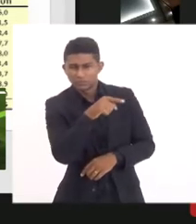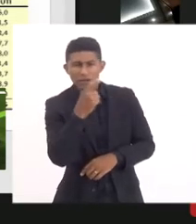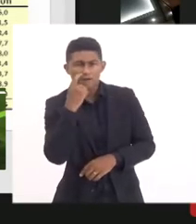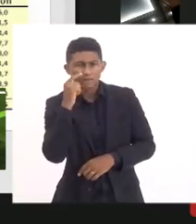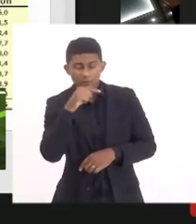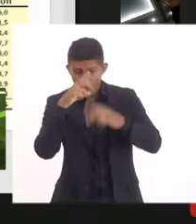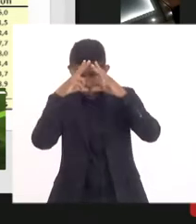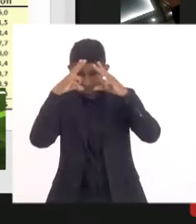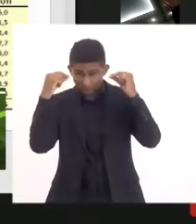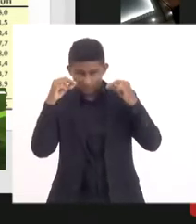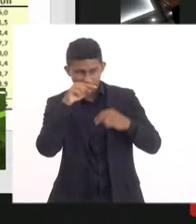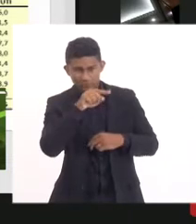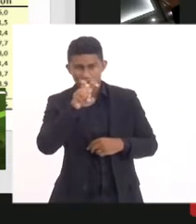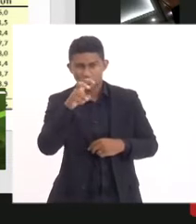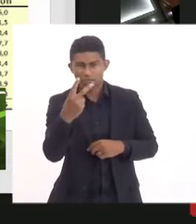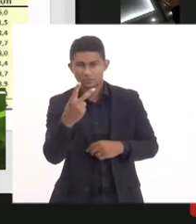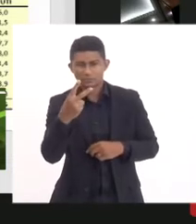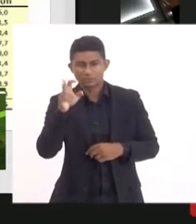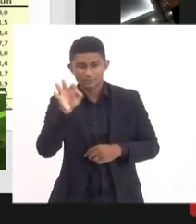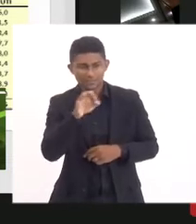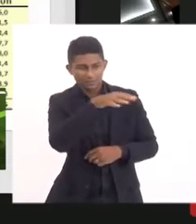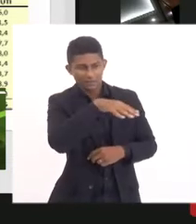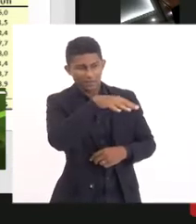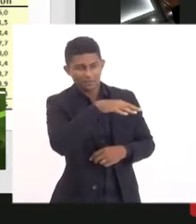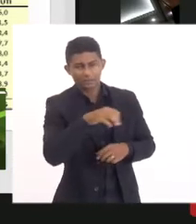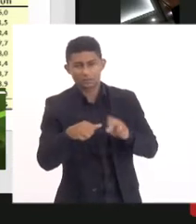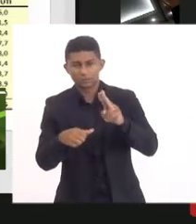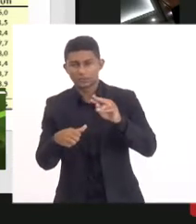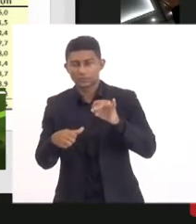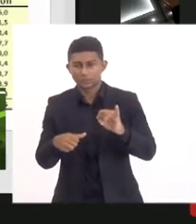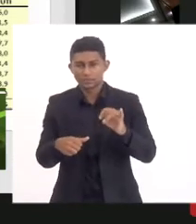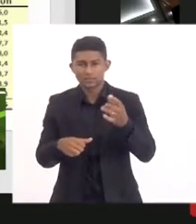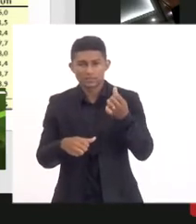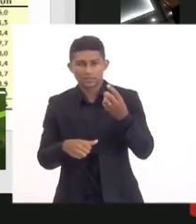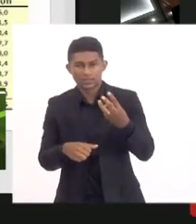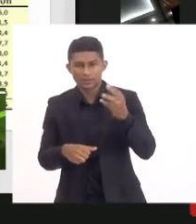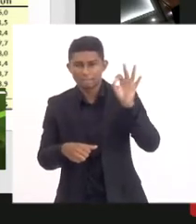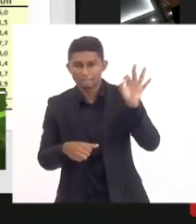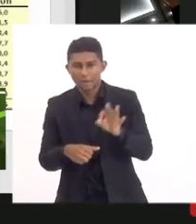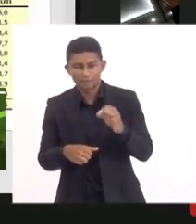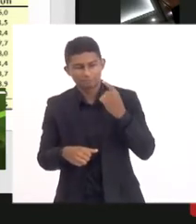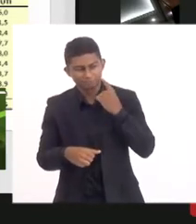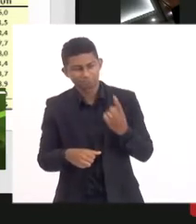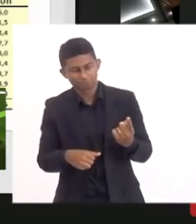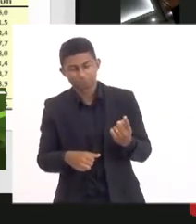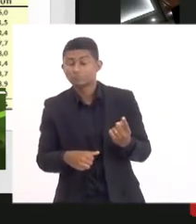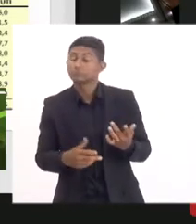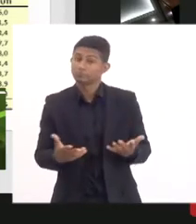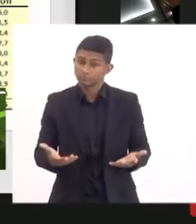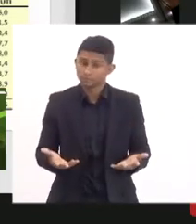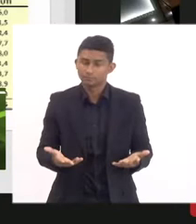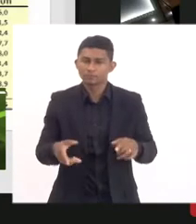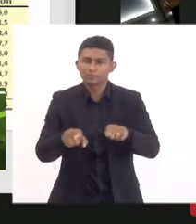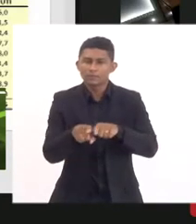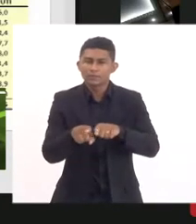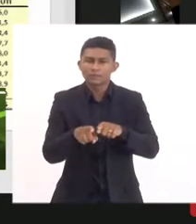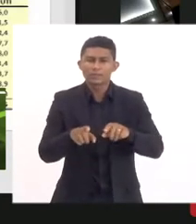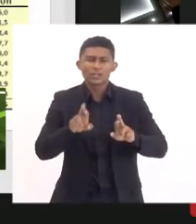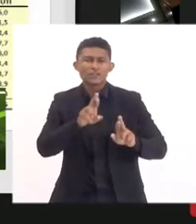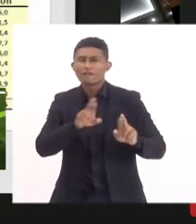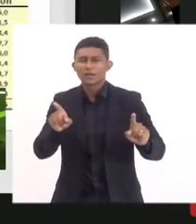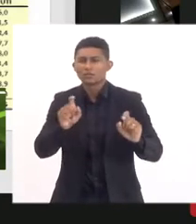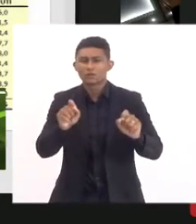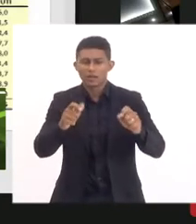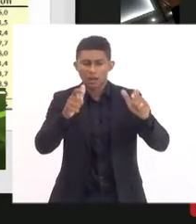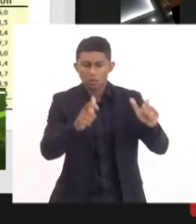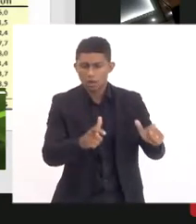está em 52% e de UTI 63%. A gente também observa diferenças quando a gente olha por região, né?